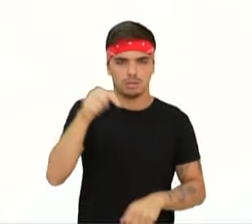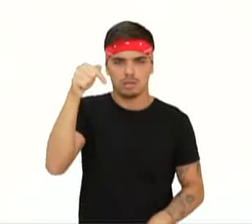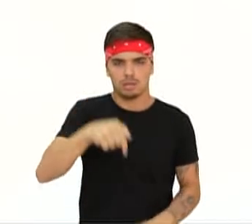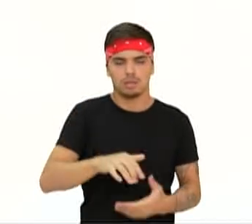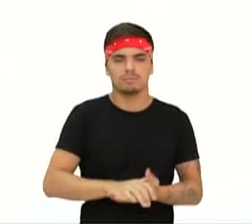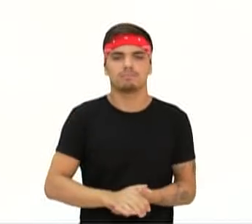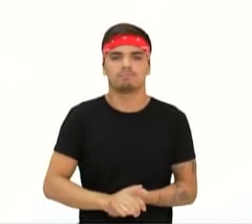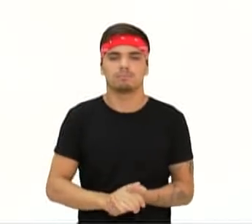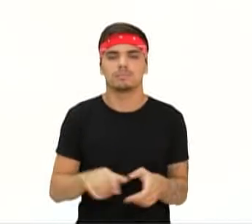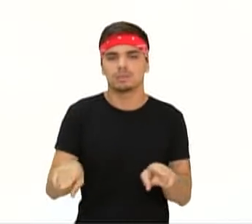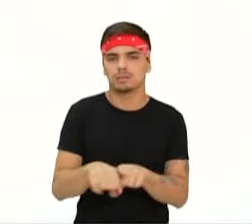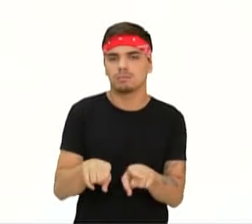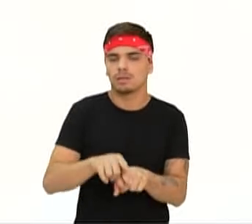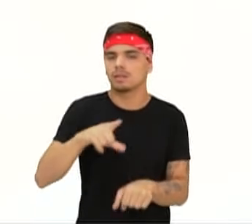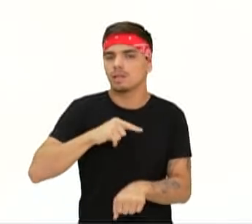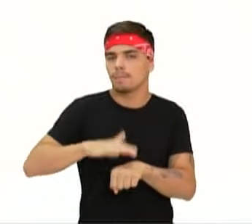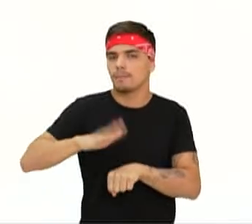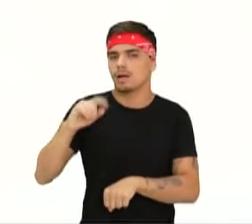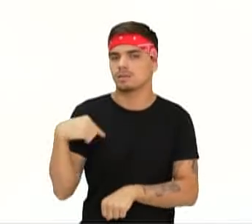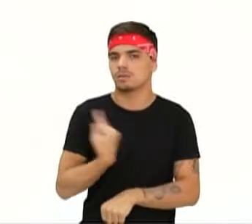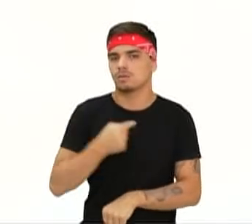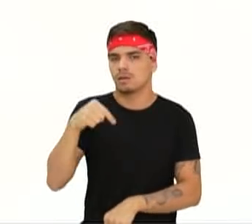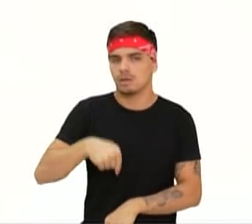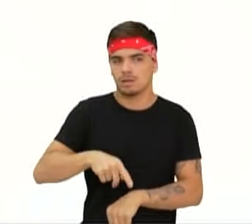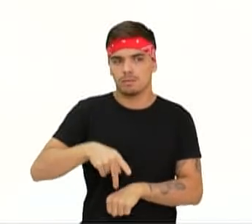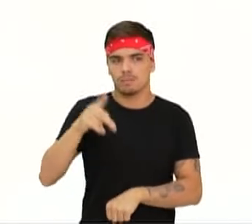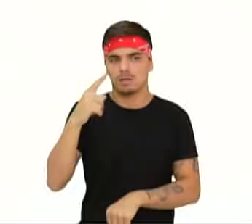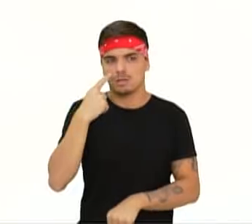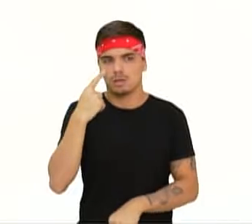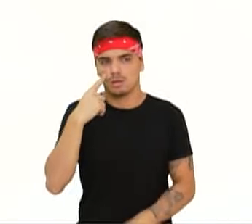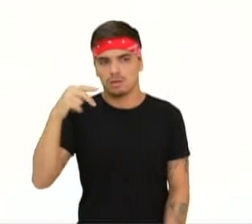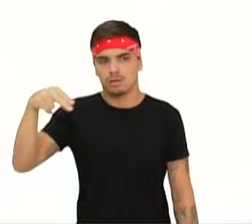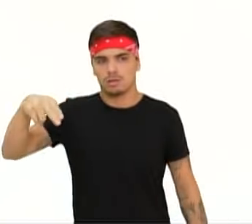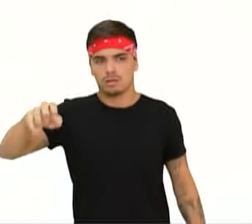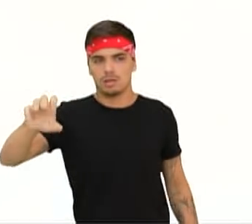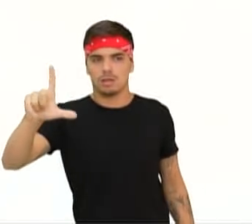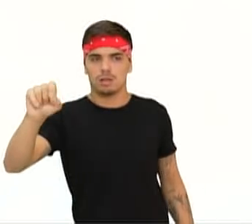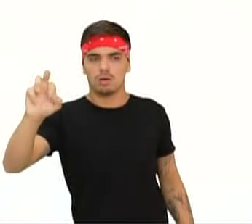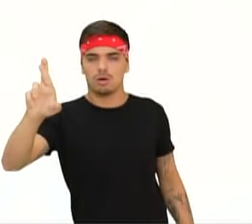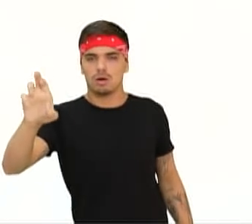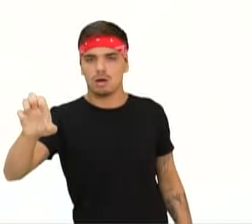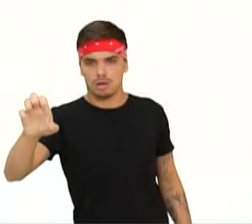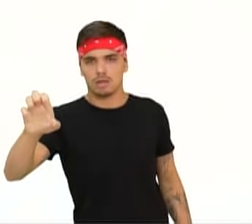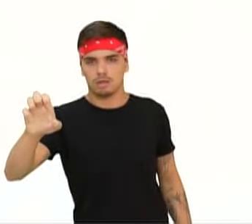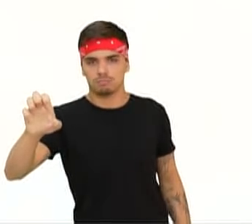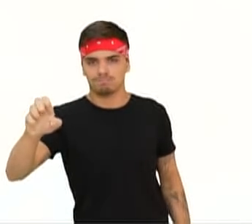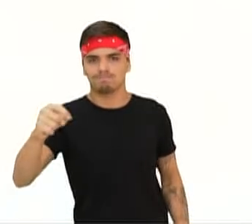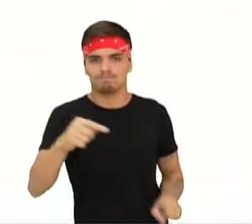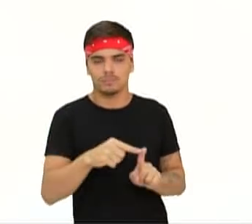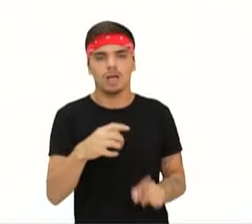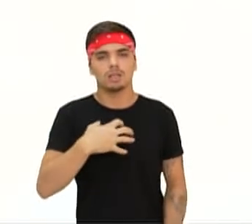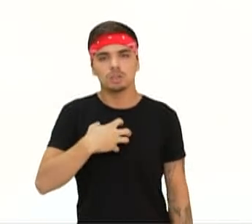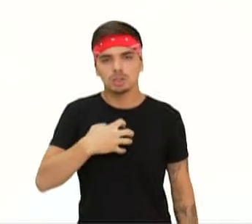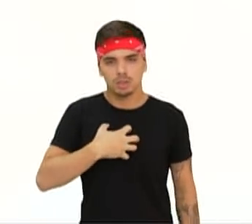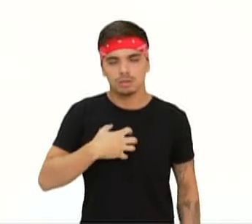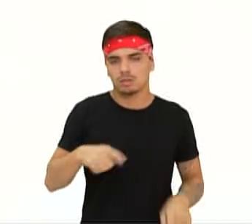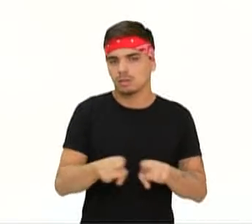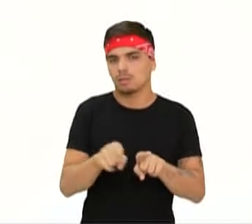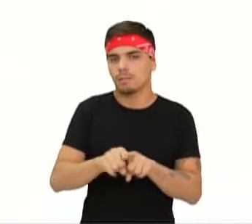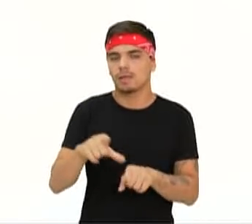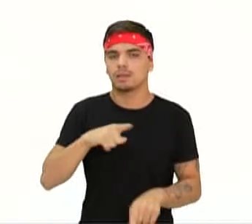O que nós vamos mais ter aqui no nosso país é a raça Nelore. Outras raças, algumas